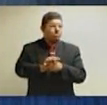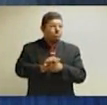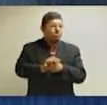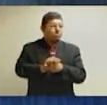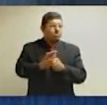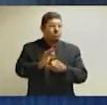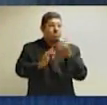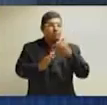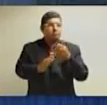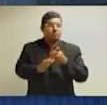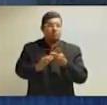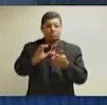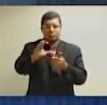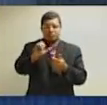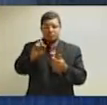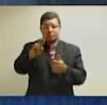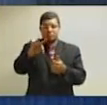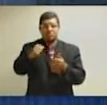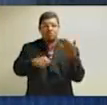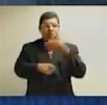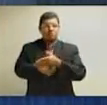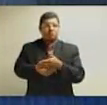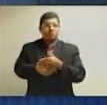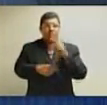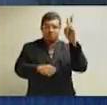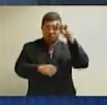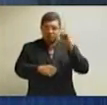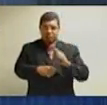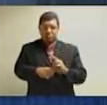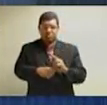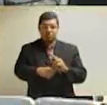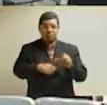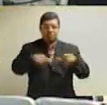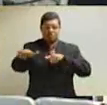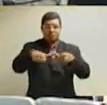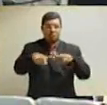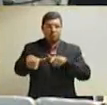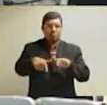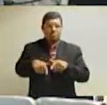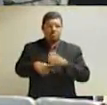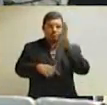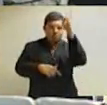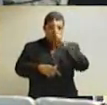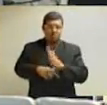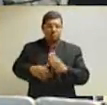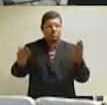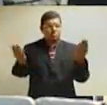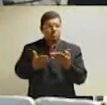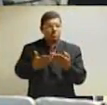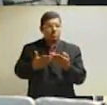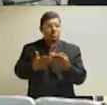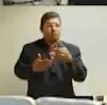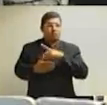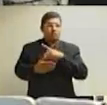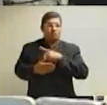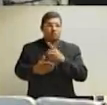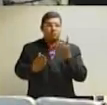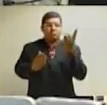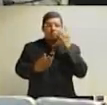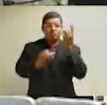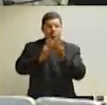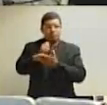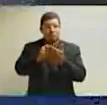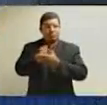A primeira categoria da história de servidores públicos no Brasil a ter